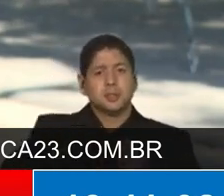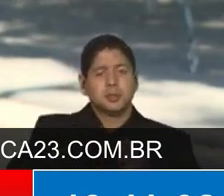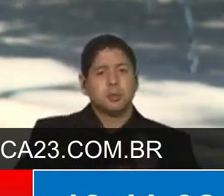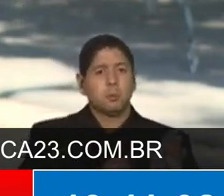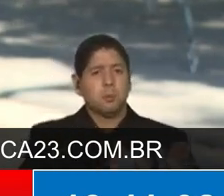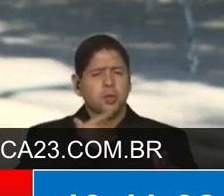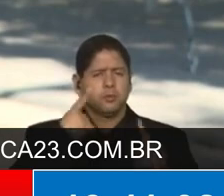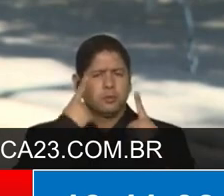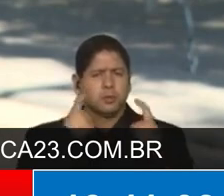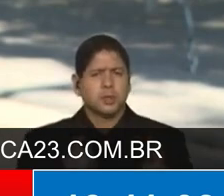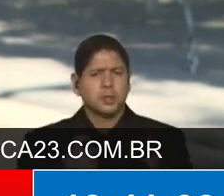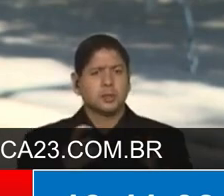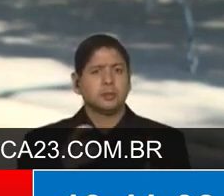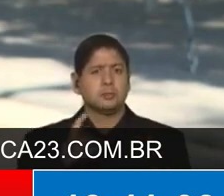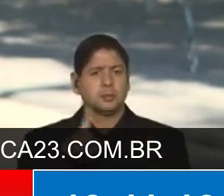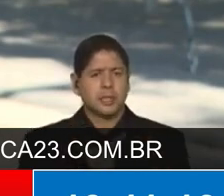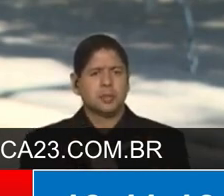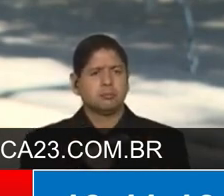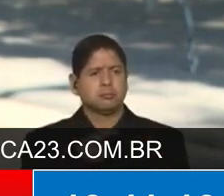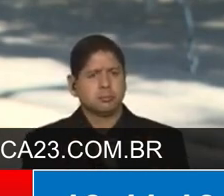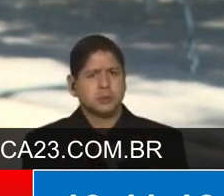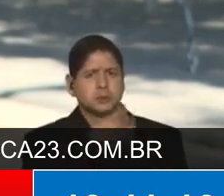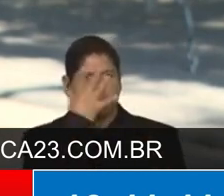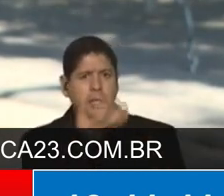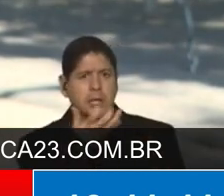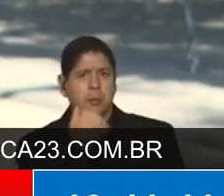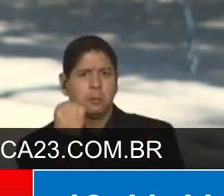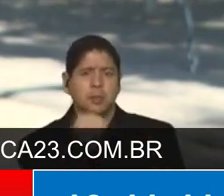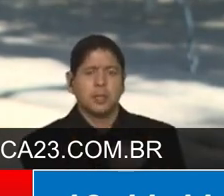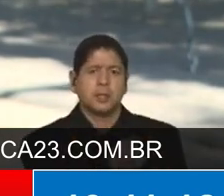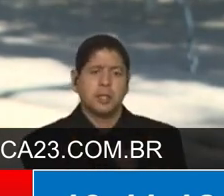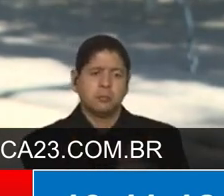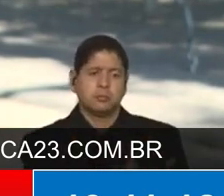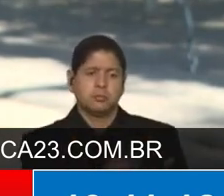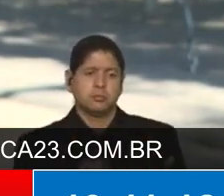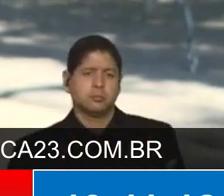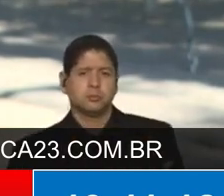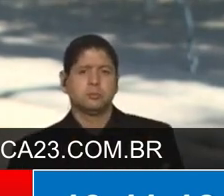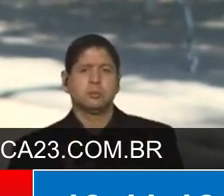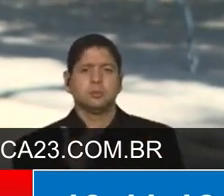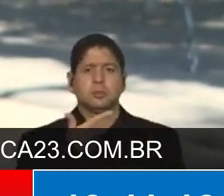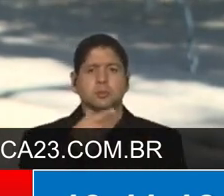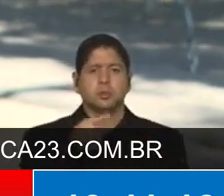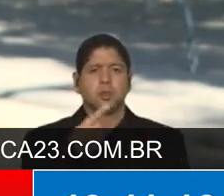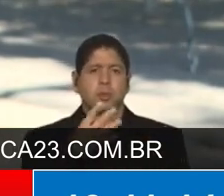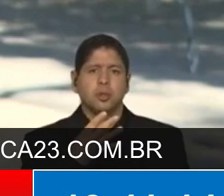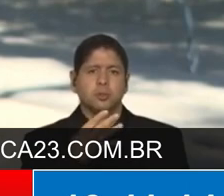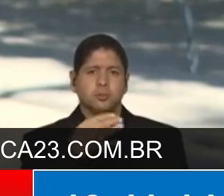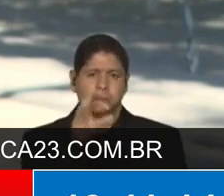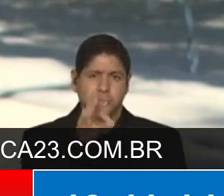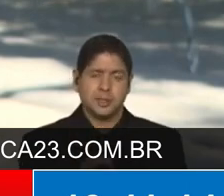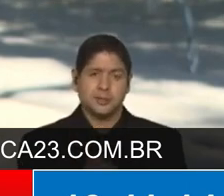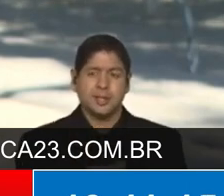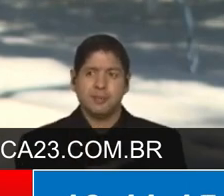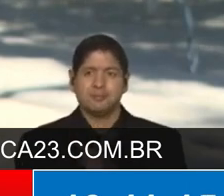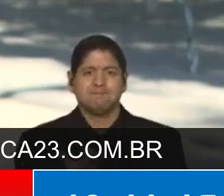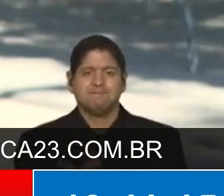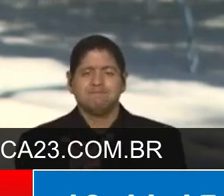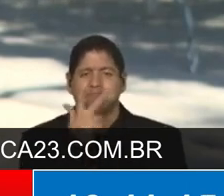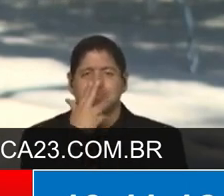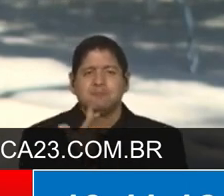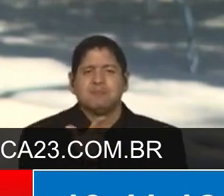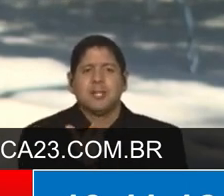mortes violentas intencionais tiveram um recuo de 2,4%, o que não significa muito de acordo com